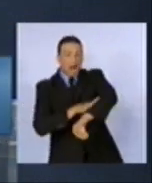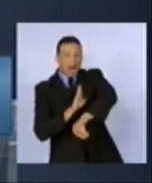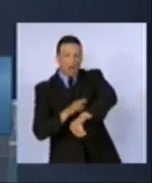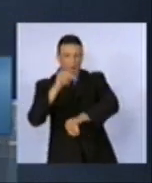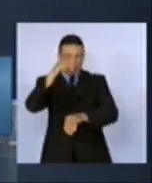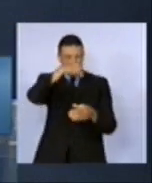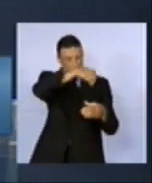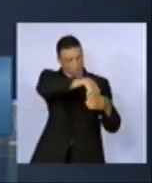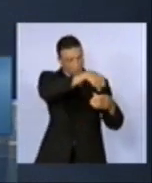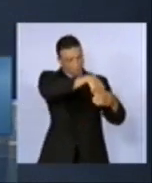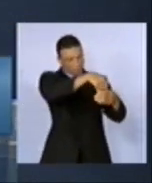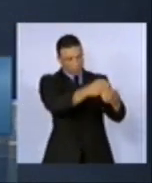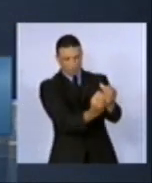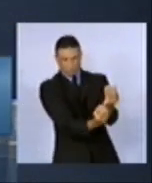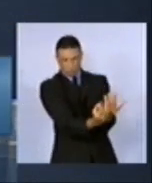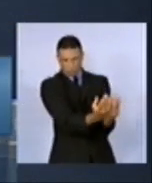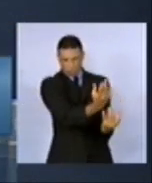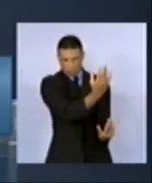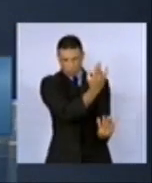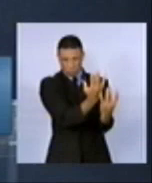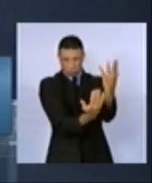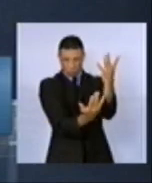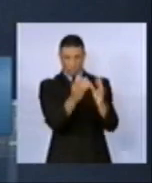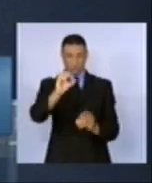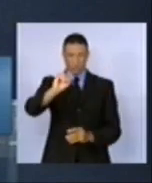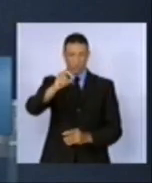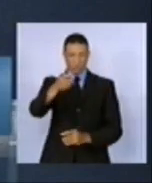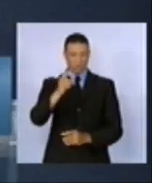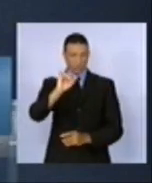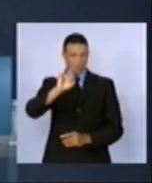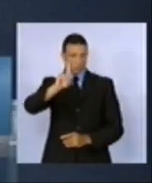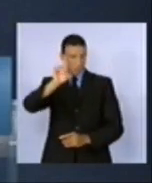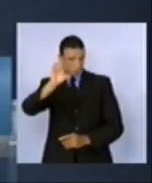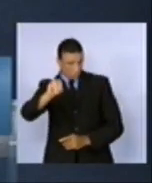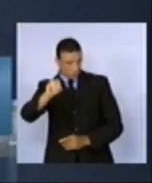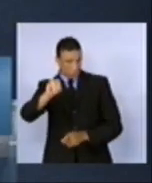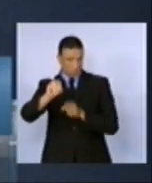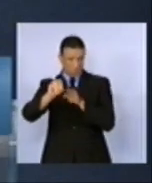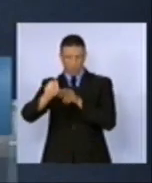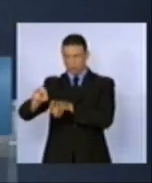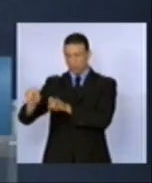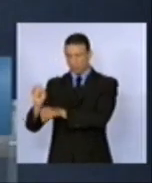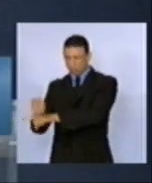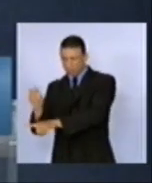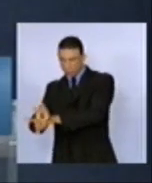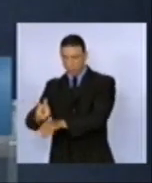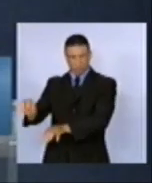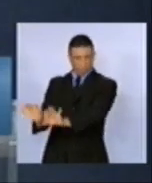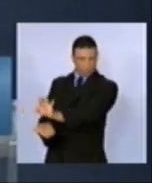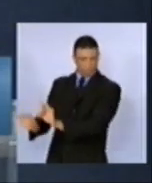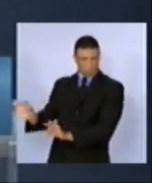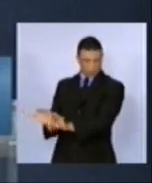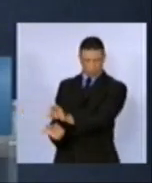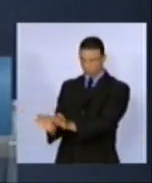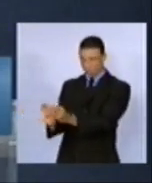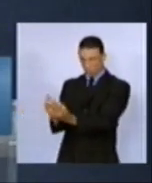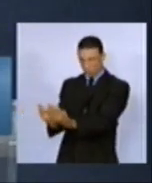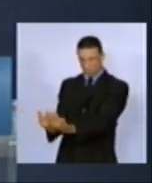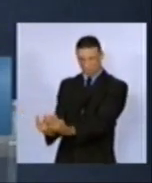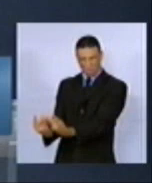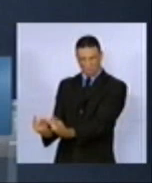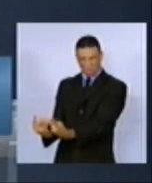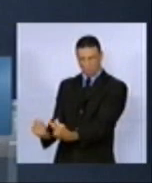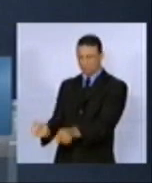queima óxido nitroso é produzo quando fertilizantes nitrogenados ou resíduos do